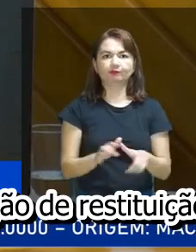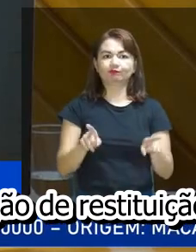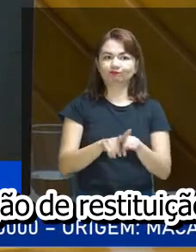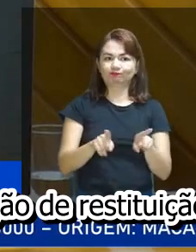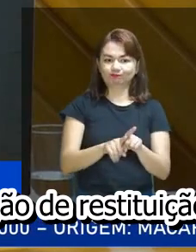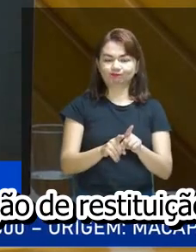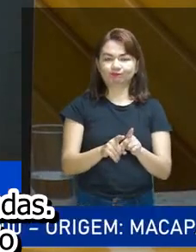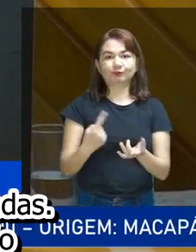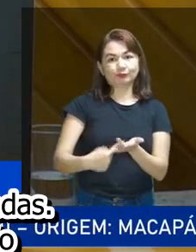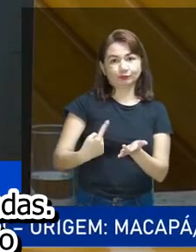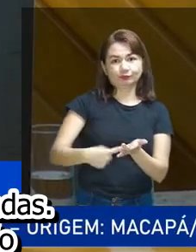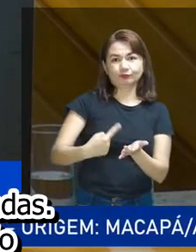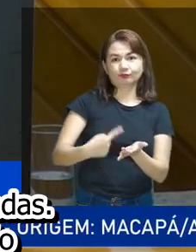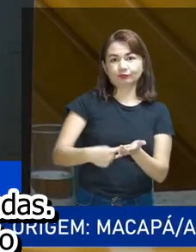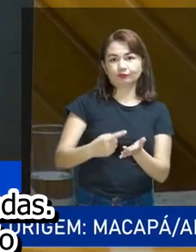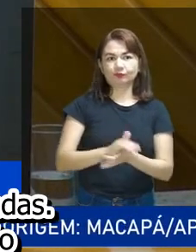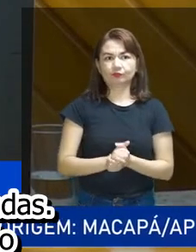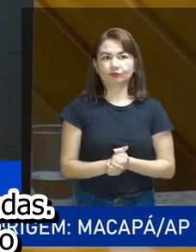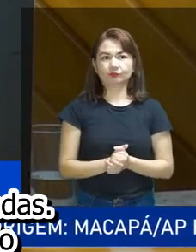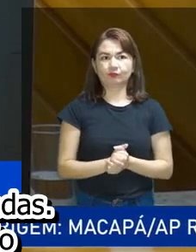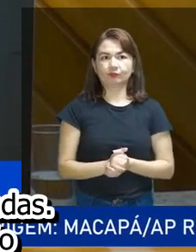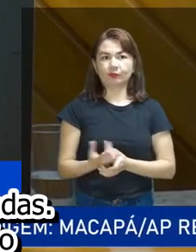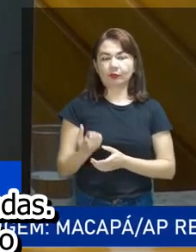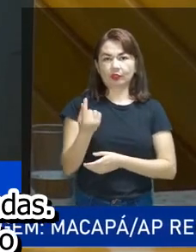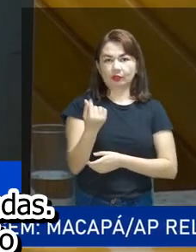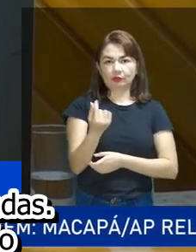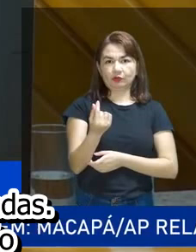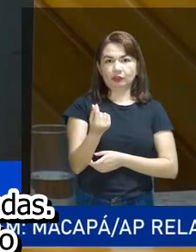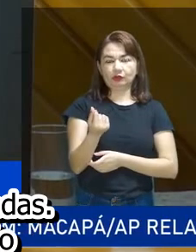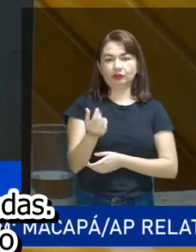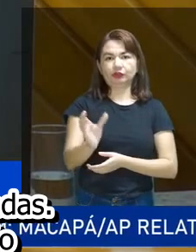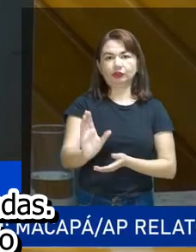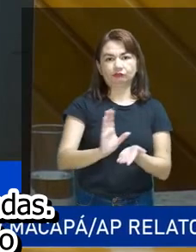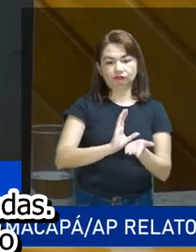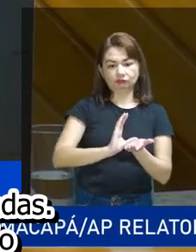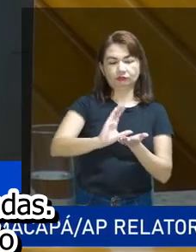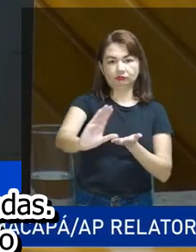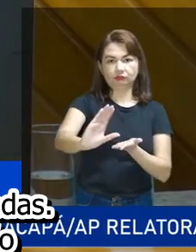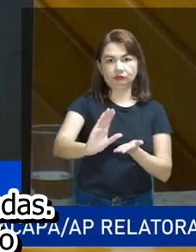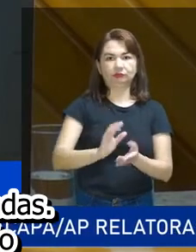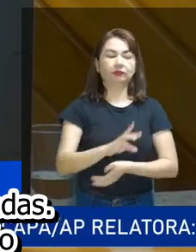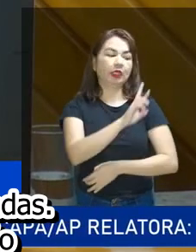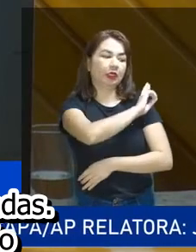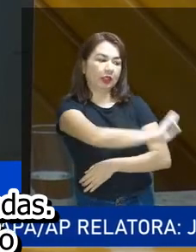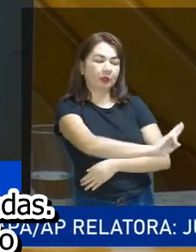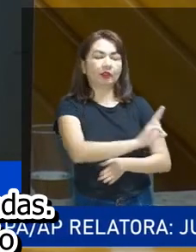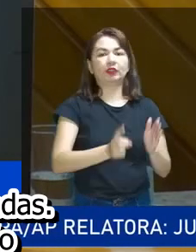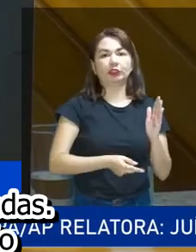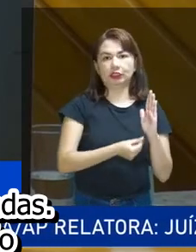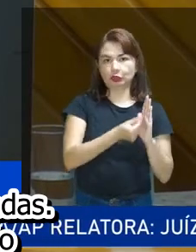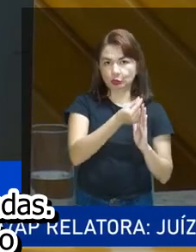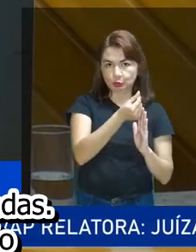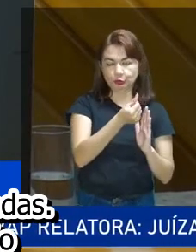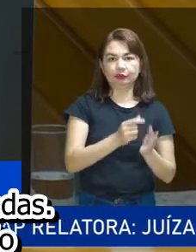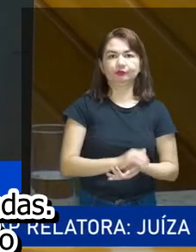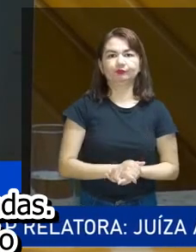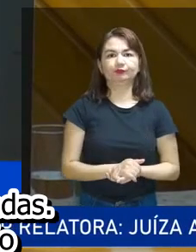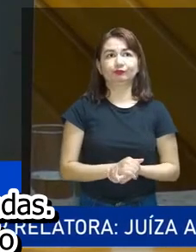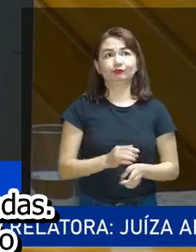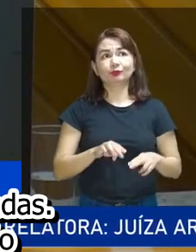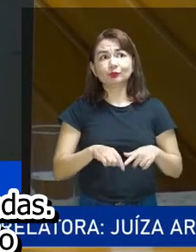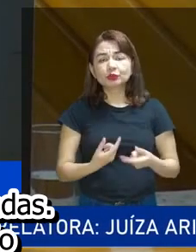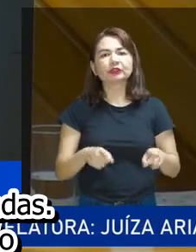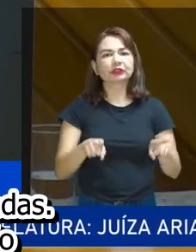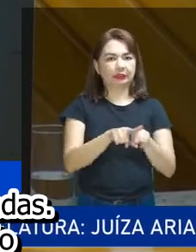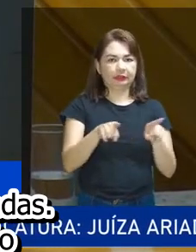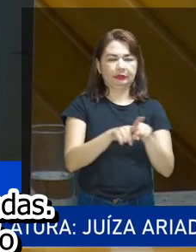de restituição ao erário dos valores recebidos, contas desaprovadas. Relativamente à ausência